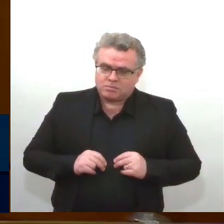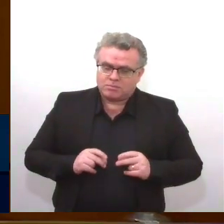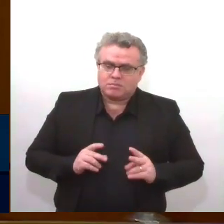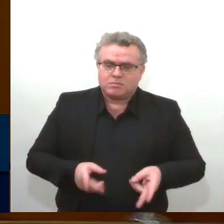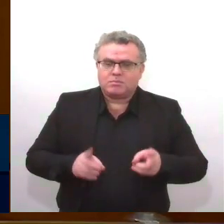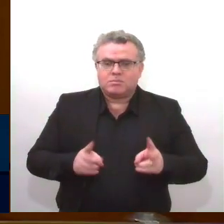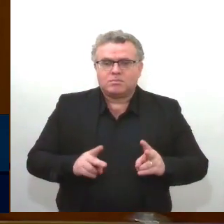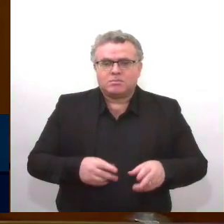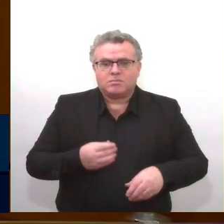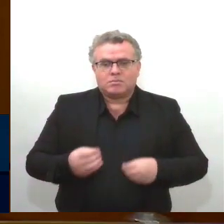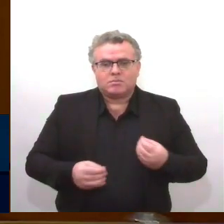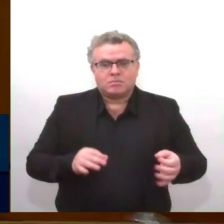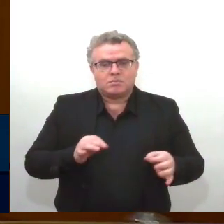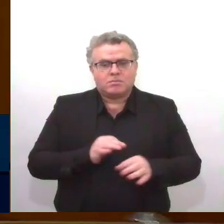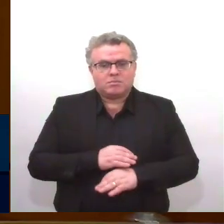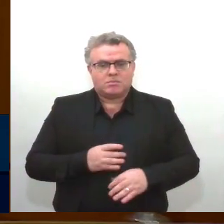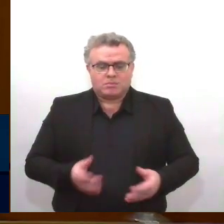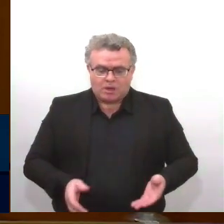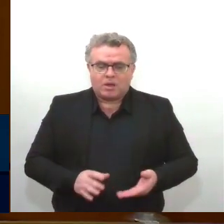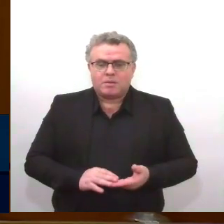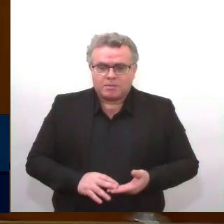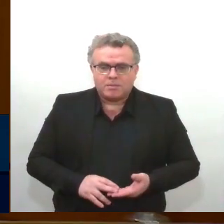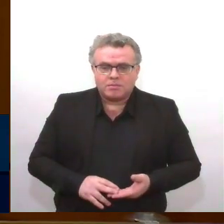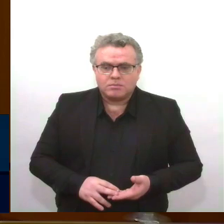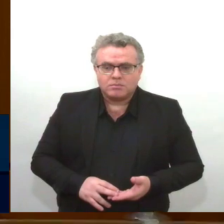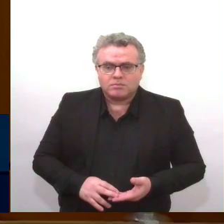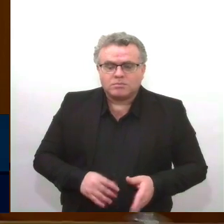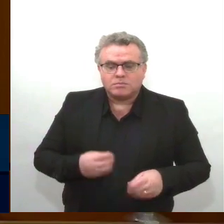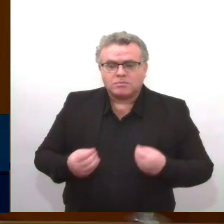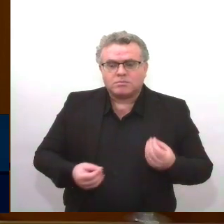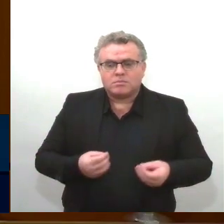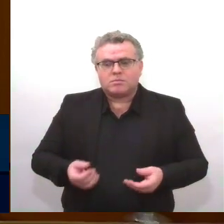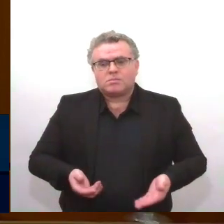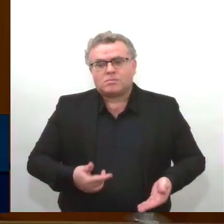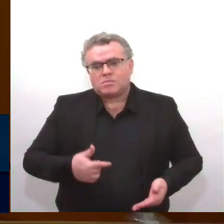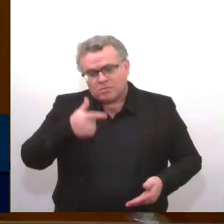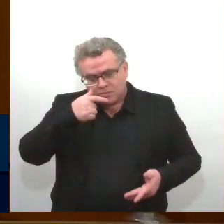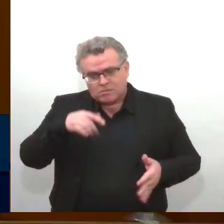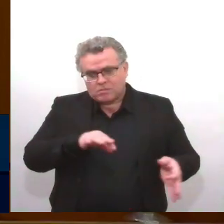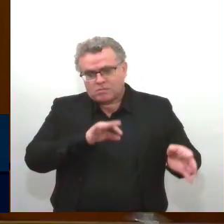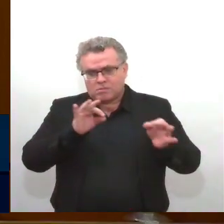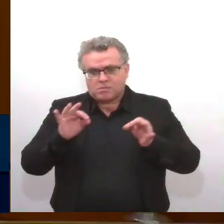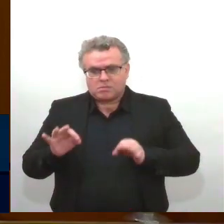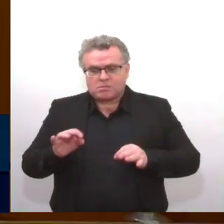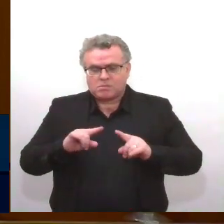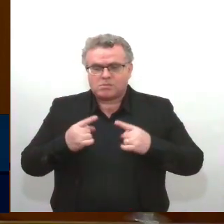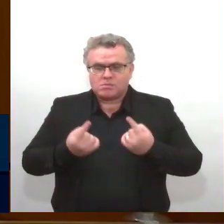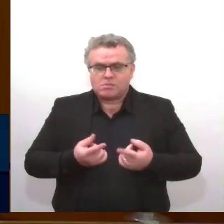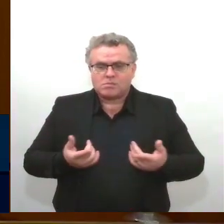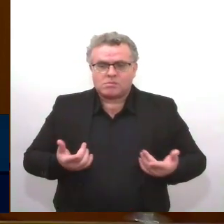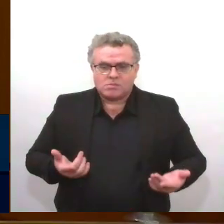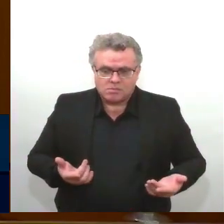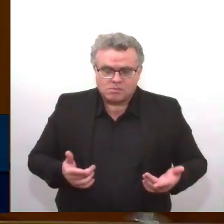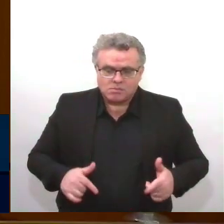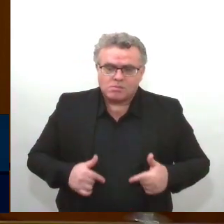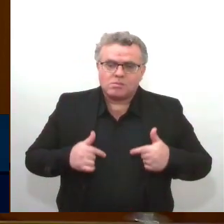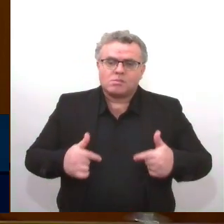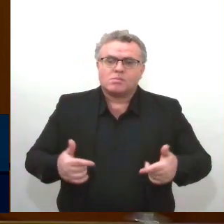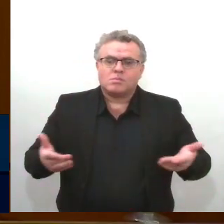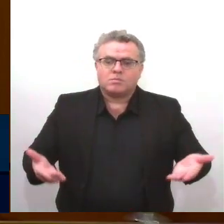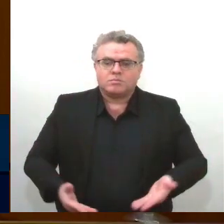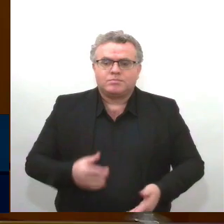maon do rim né acompanhando a sessão que disputou a eleição esse ano e sabe o quanto é